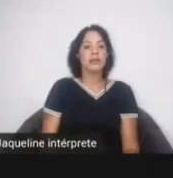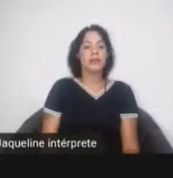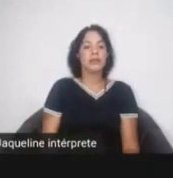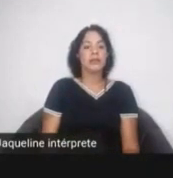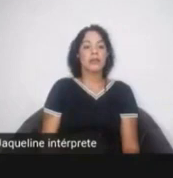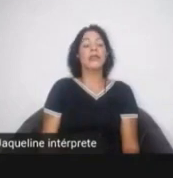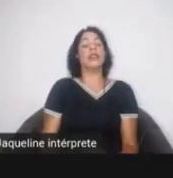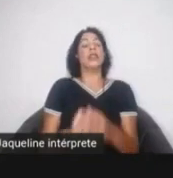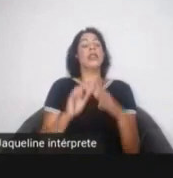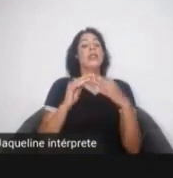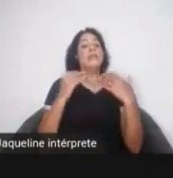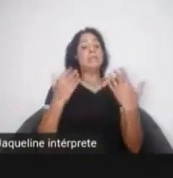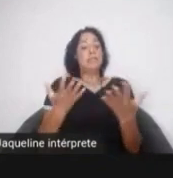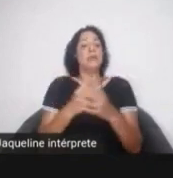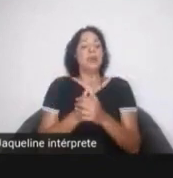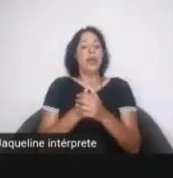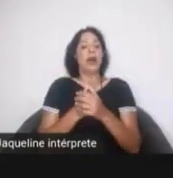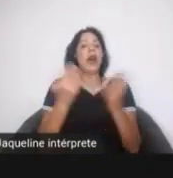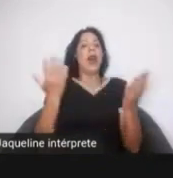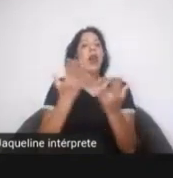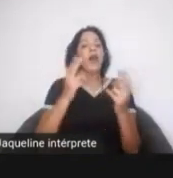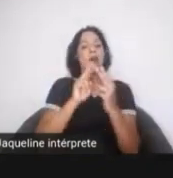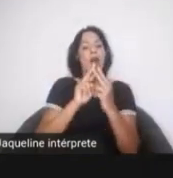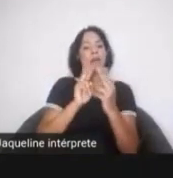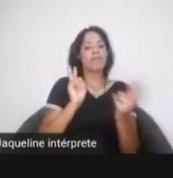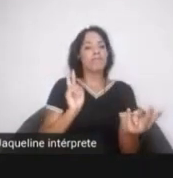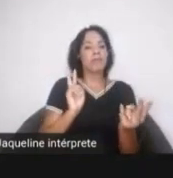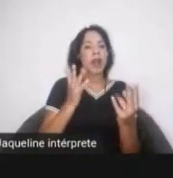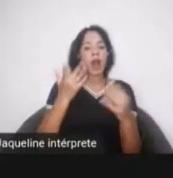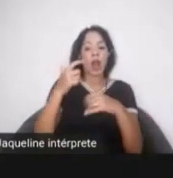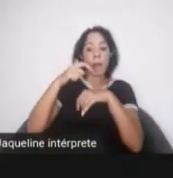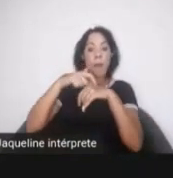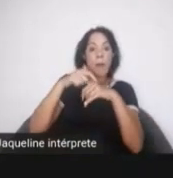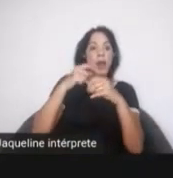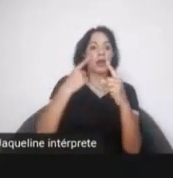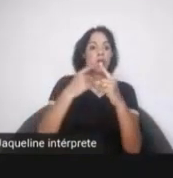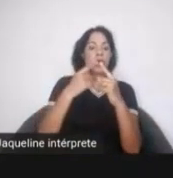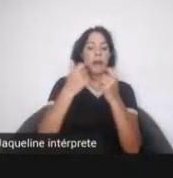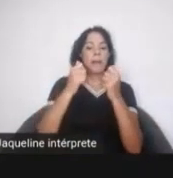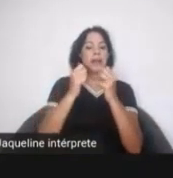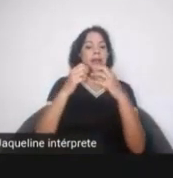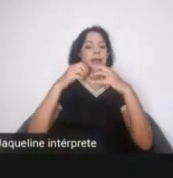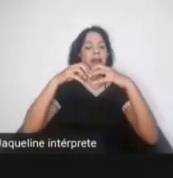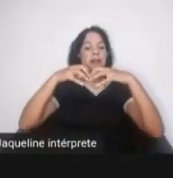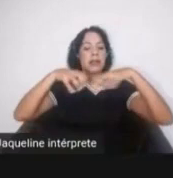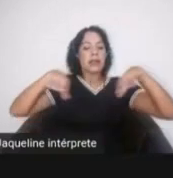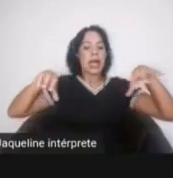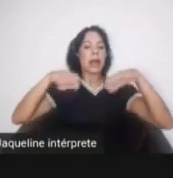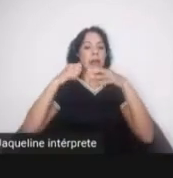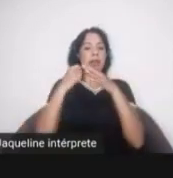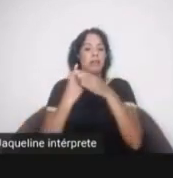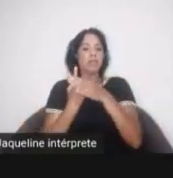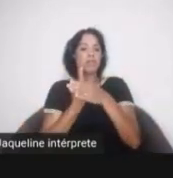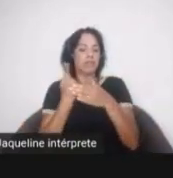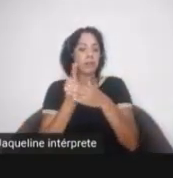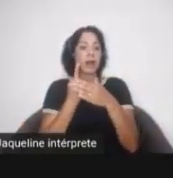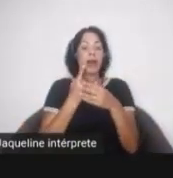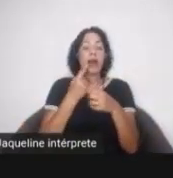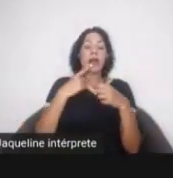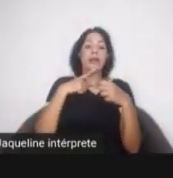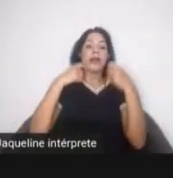Bom, então, de modo remoto, neste momento de distanciamento e isolamento, há necessidade de termos